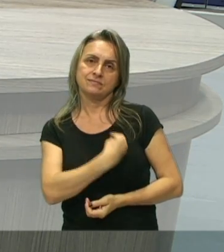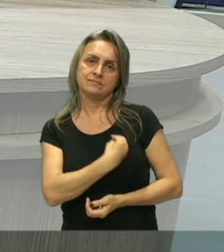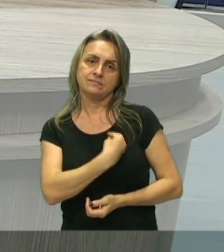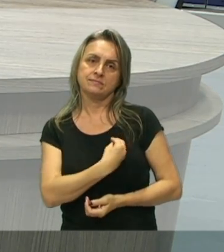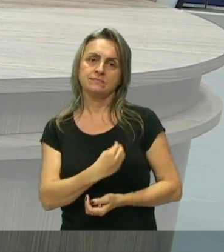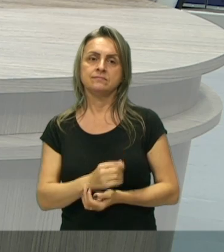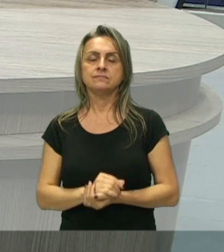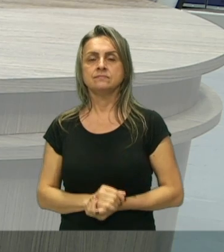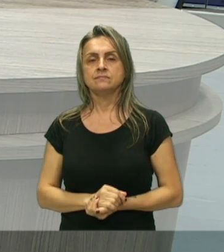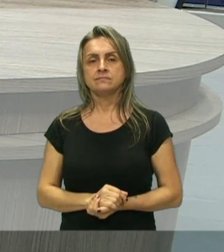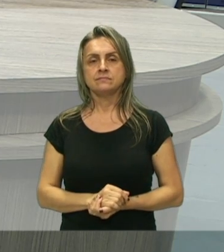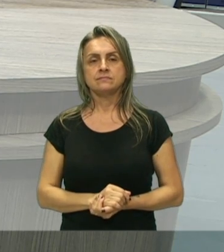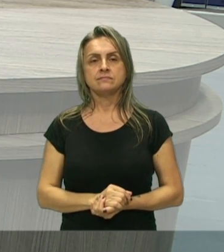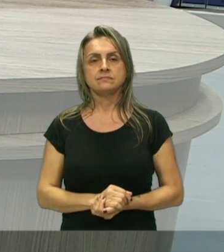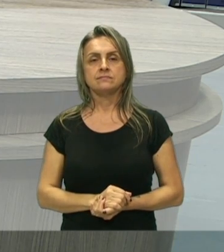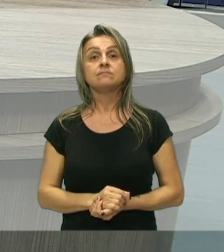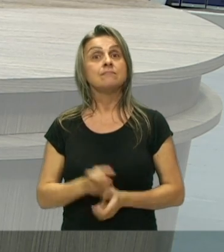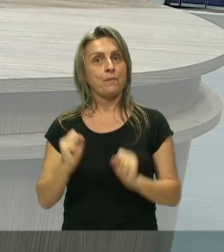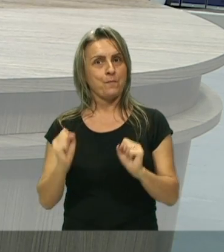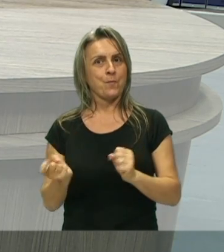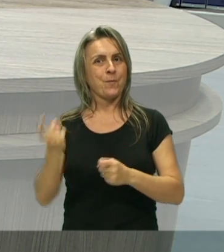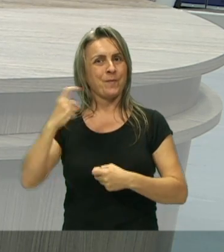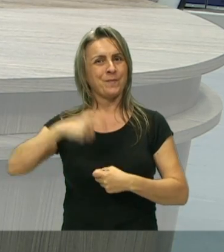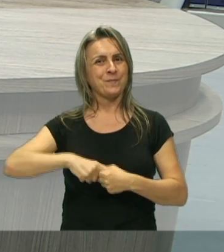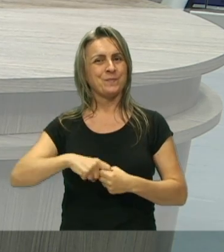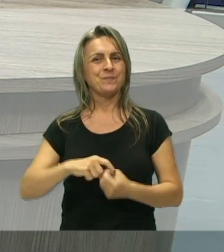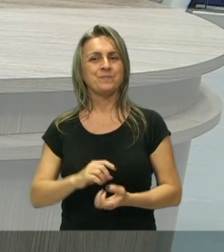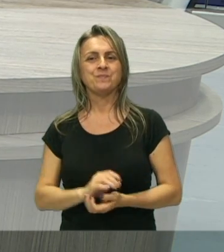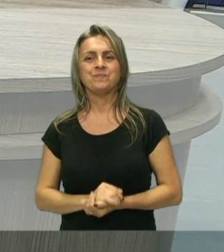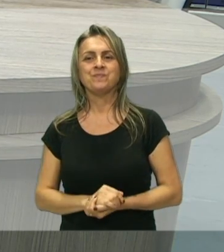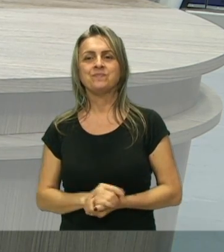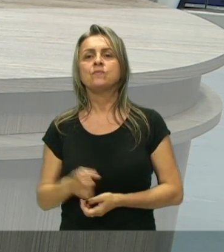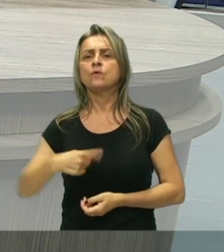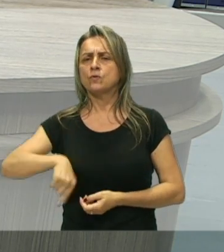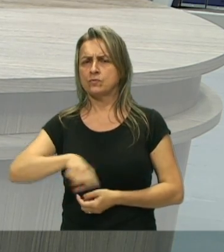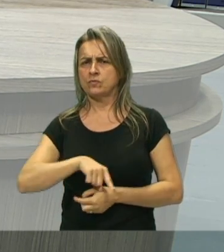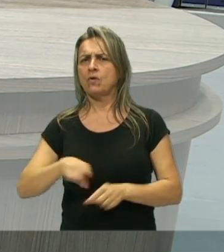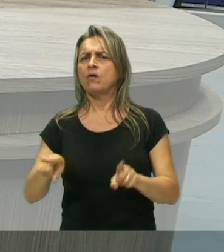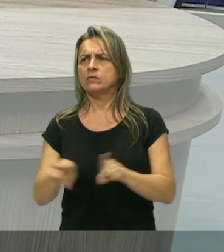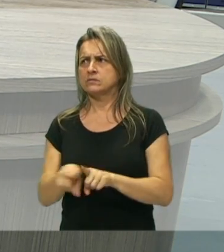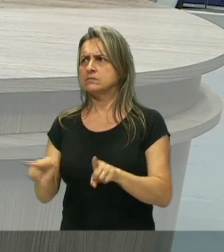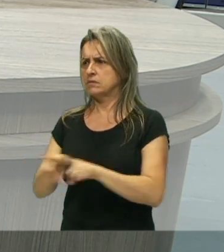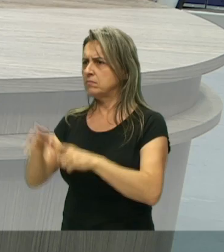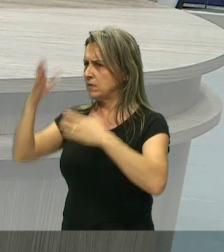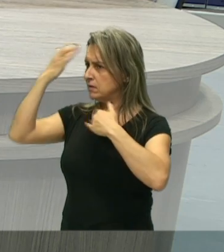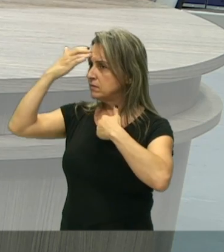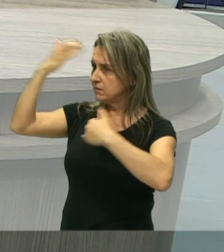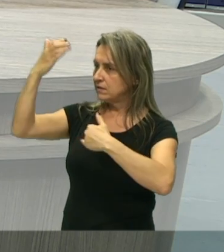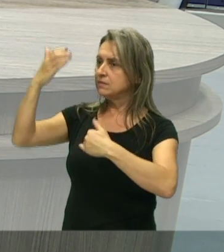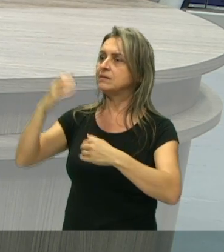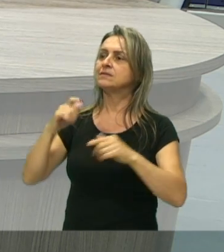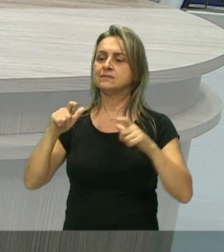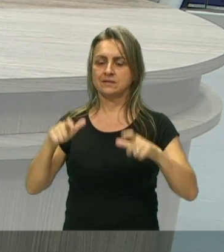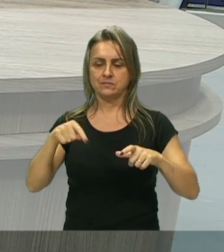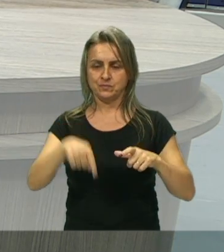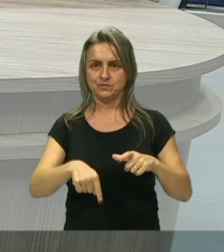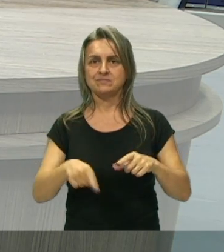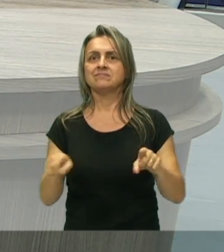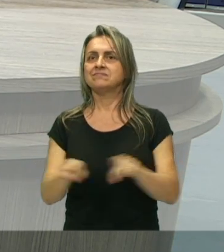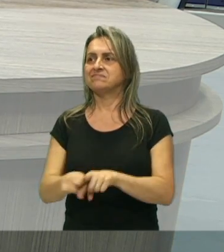e estejam sempre convidados a voltar. Obrigado. Nós agradecemos muito o espaço, a